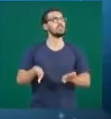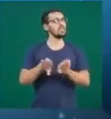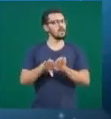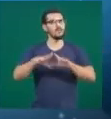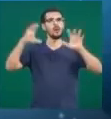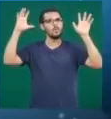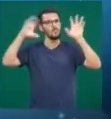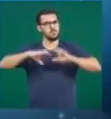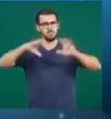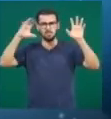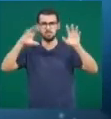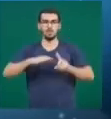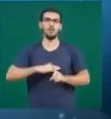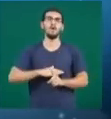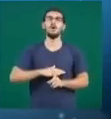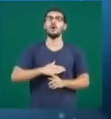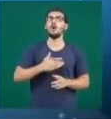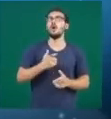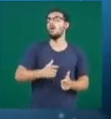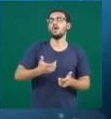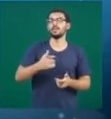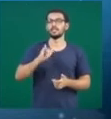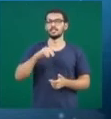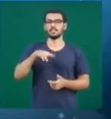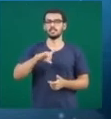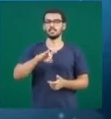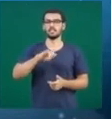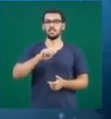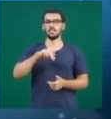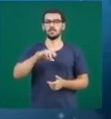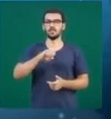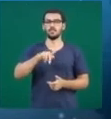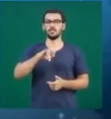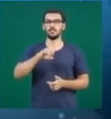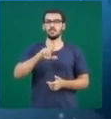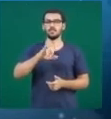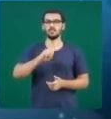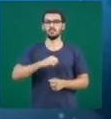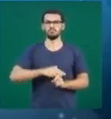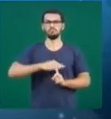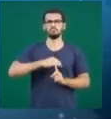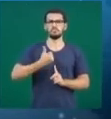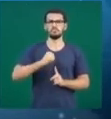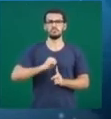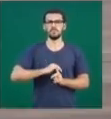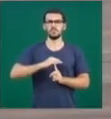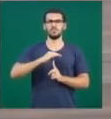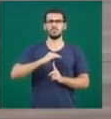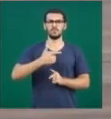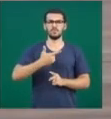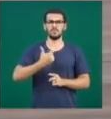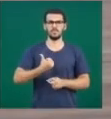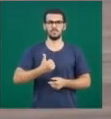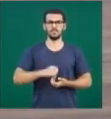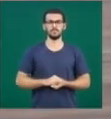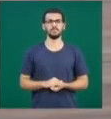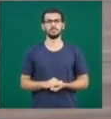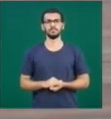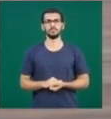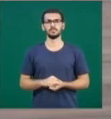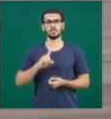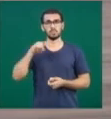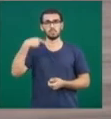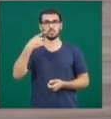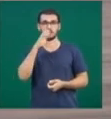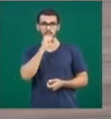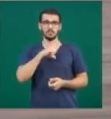hora do dia em Indianópolis. Mínima de 19 e máxima de 26 graus. No próximo sábado